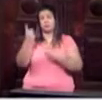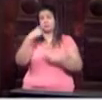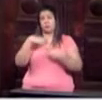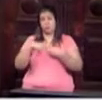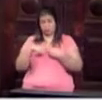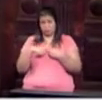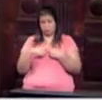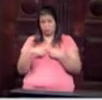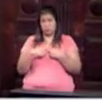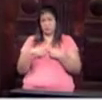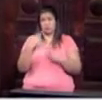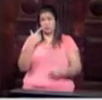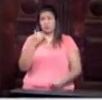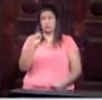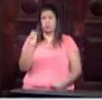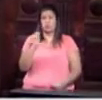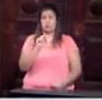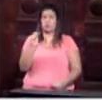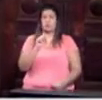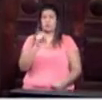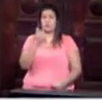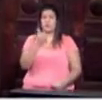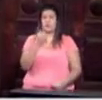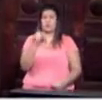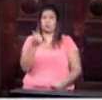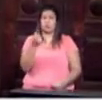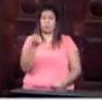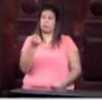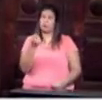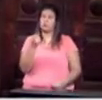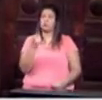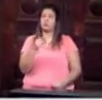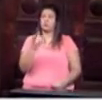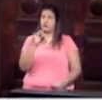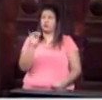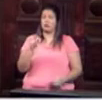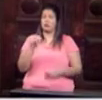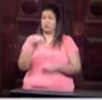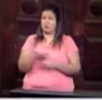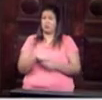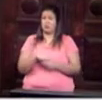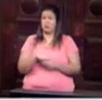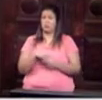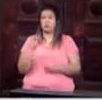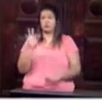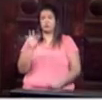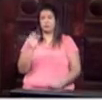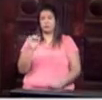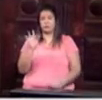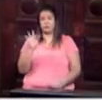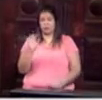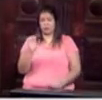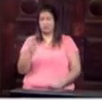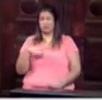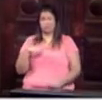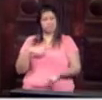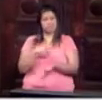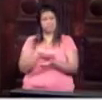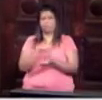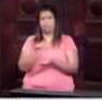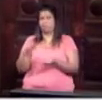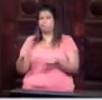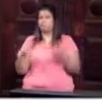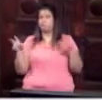retroagiria a 28 de agosto de 2016, data da votação do FEF. Portanto, são vários